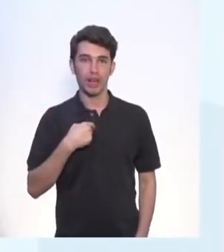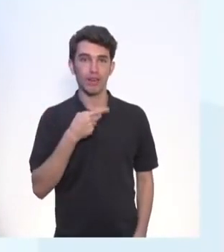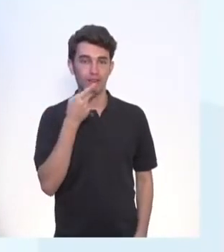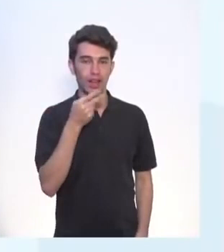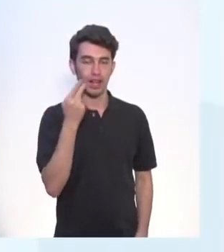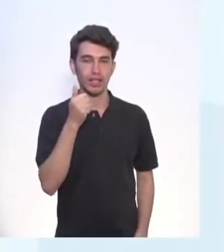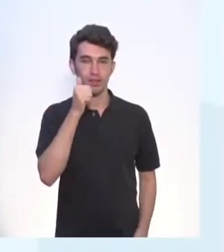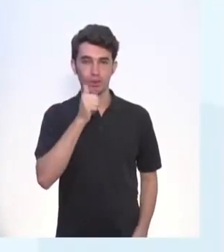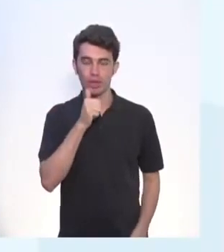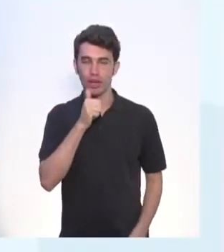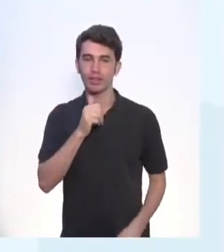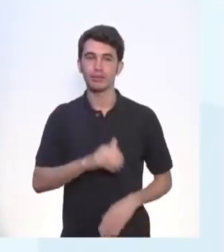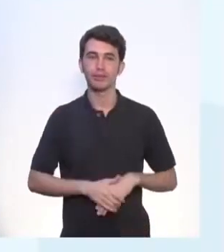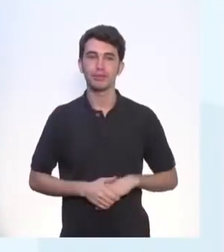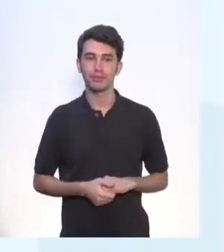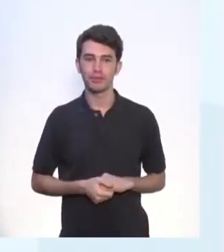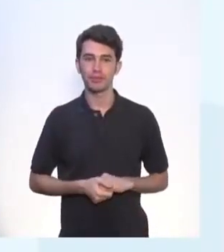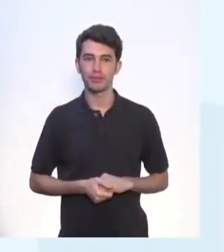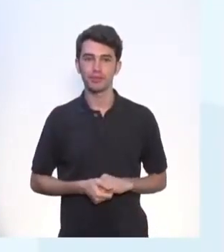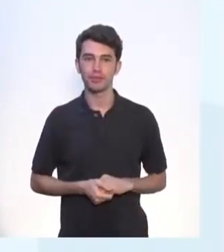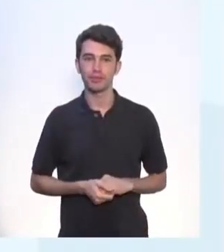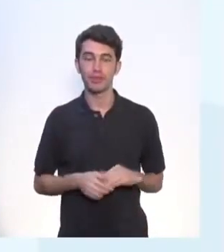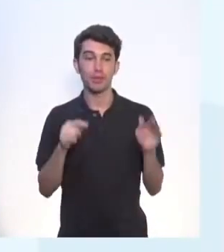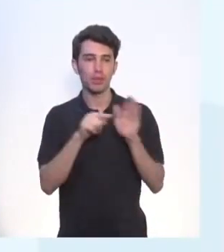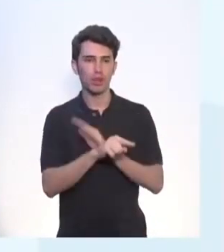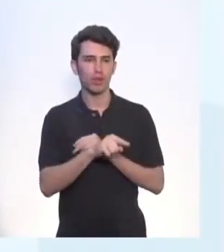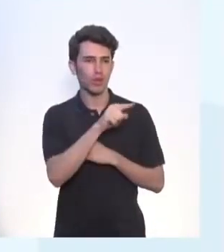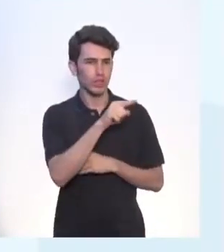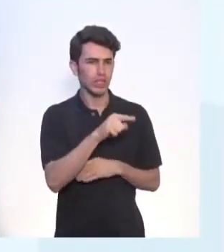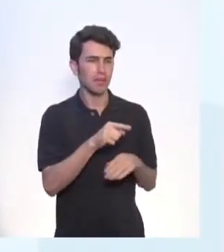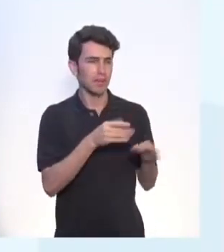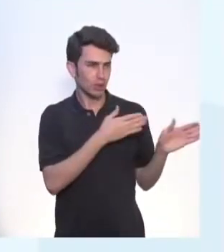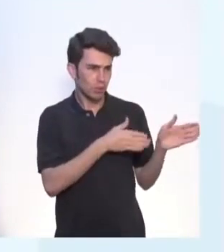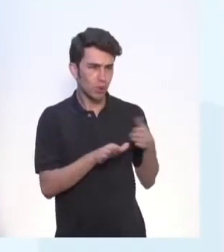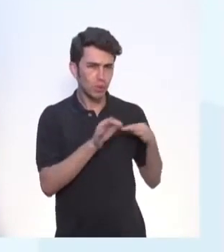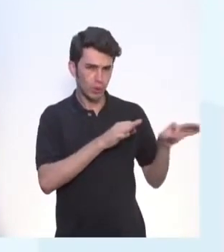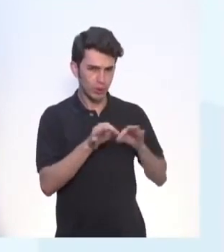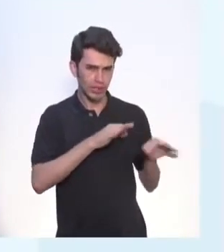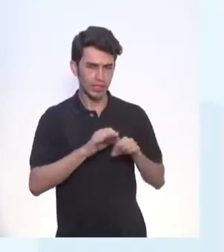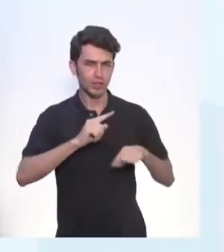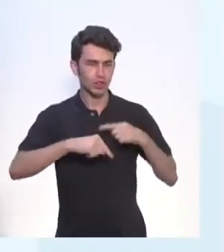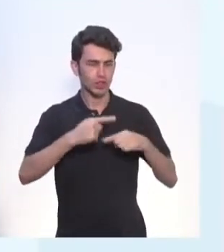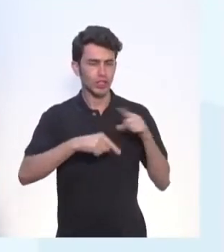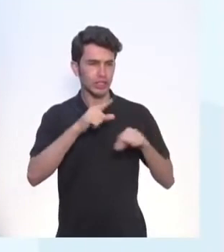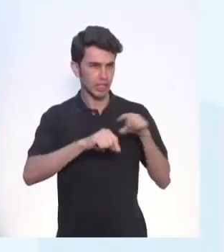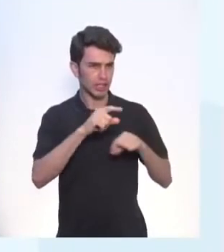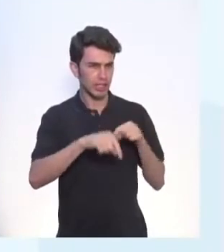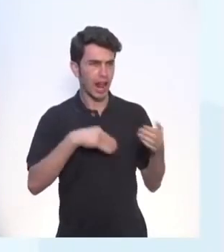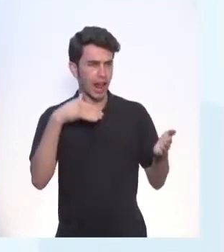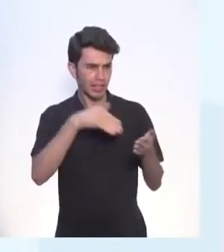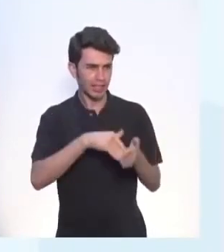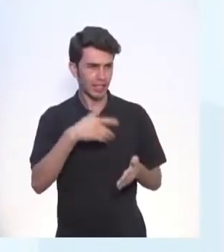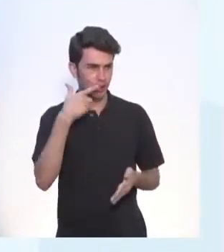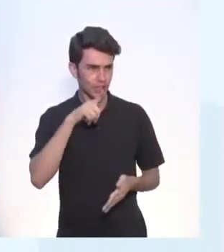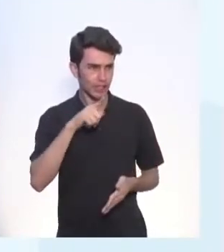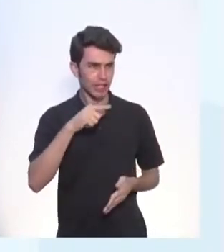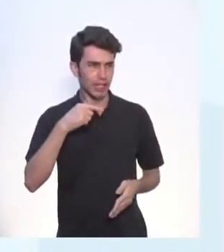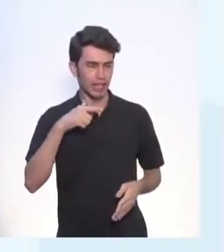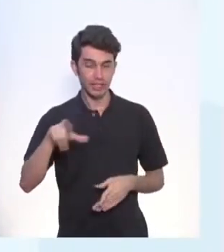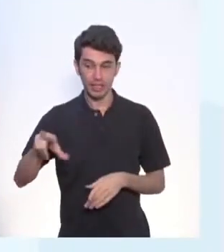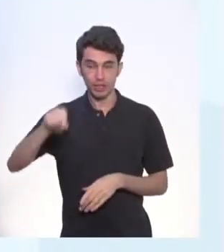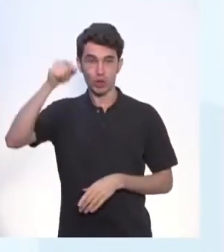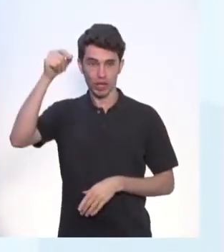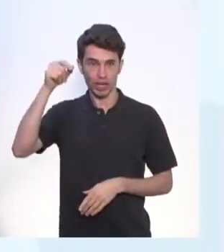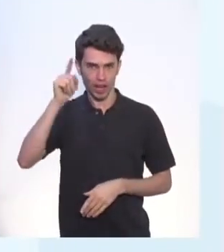astronauta. Entrevistada, sim. Ok. Vamos à primeira pergunta. Você passou por um processo de seleção até ser escolhida para a missão? Como foi